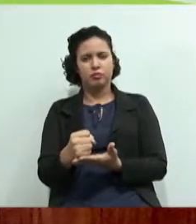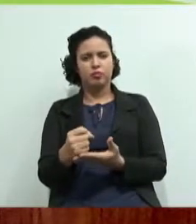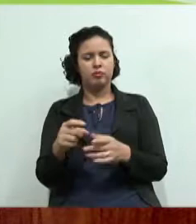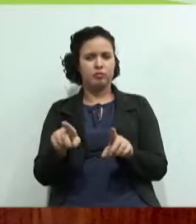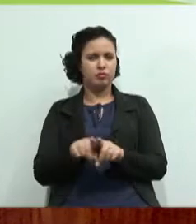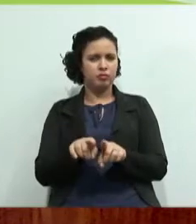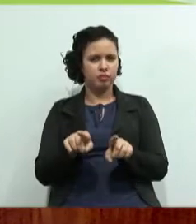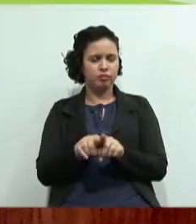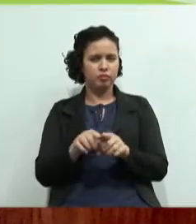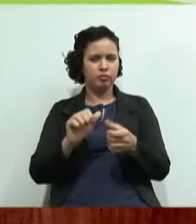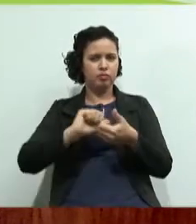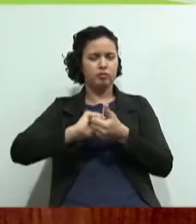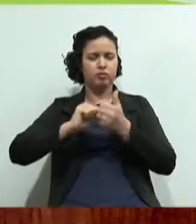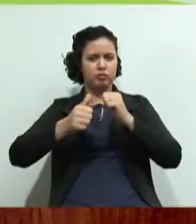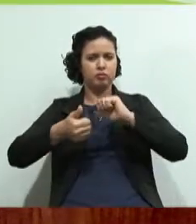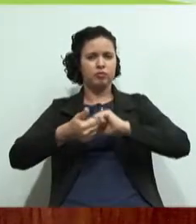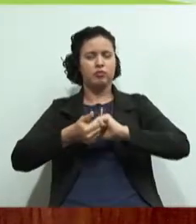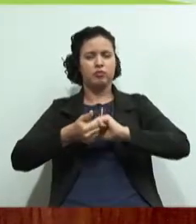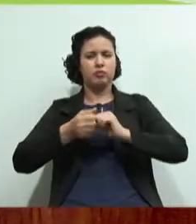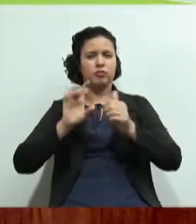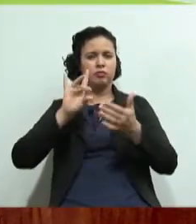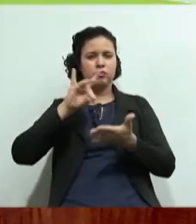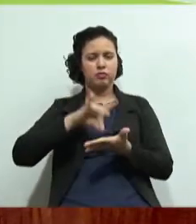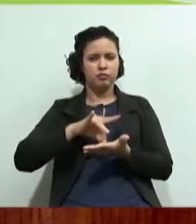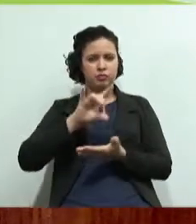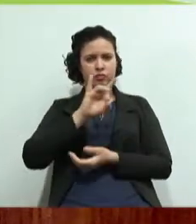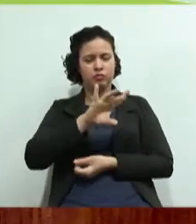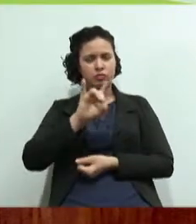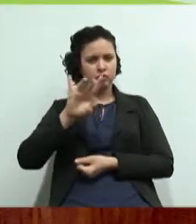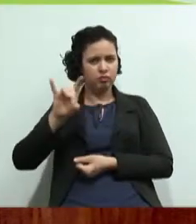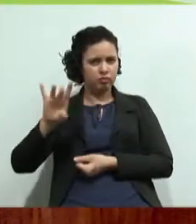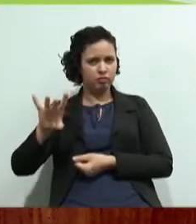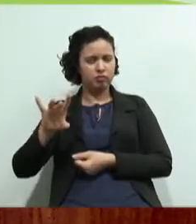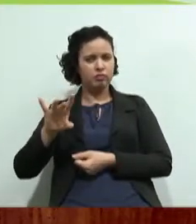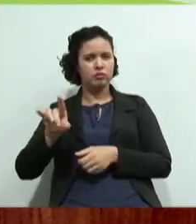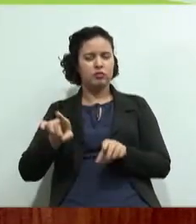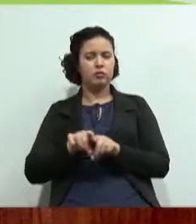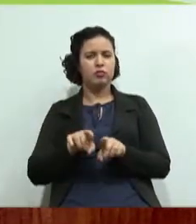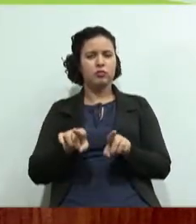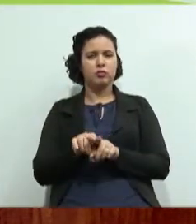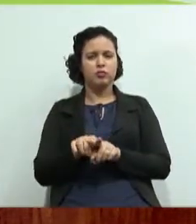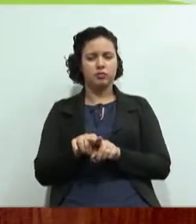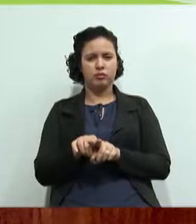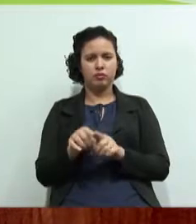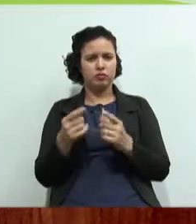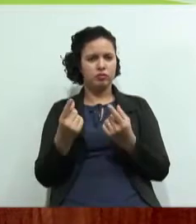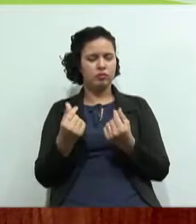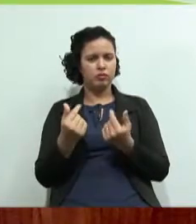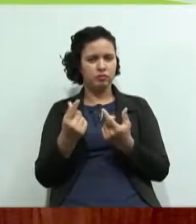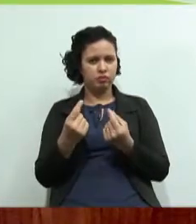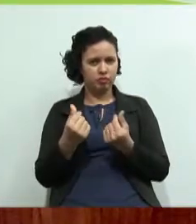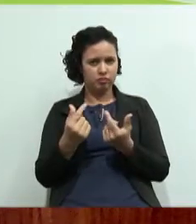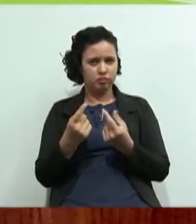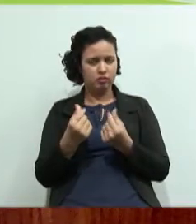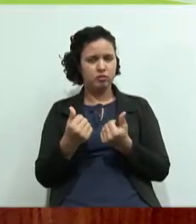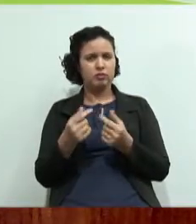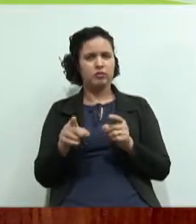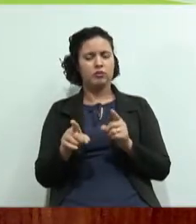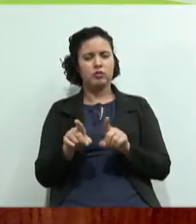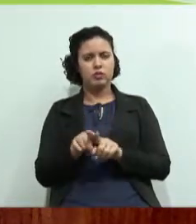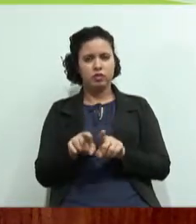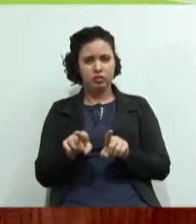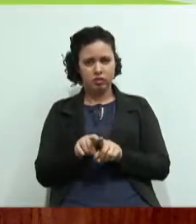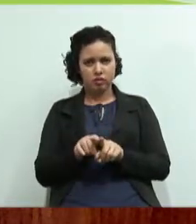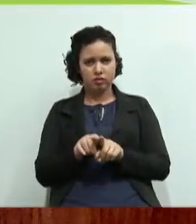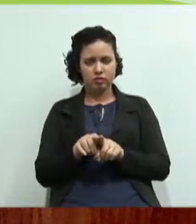tentar adequar para a realidade de cada um de vocês, tentar adequar para a realidade da economia local, para a realidade do